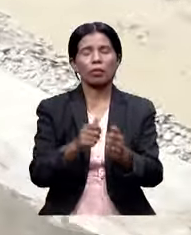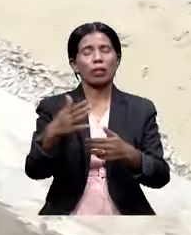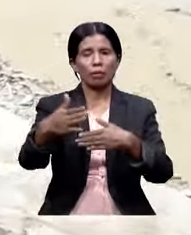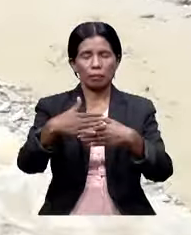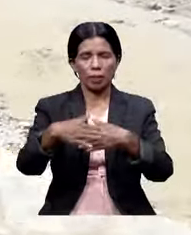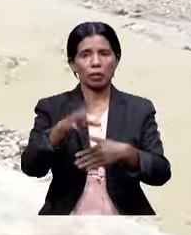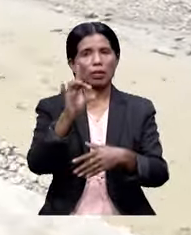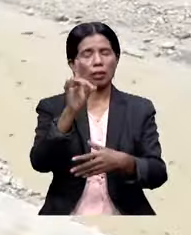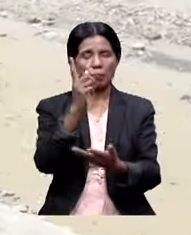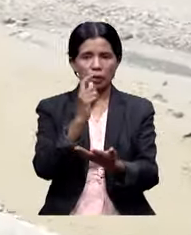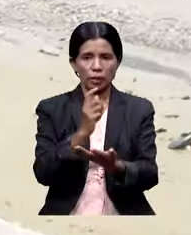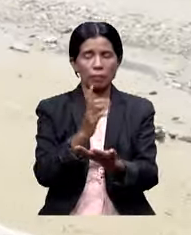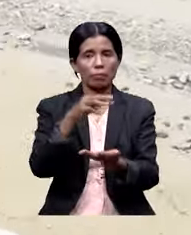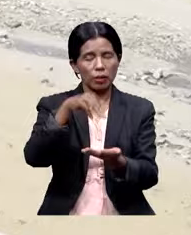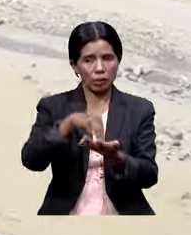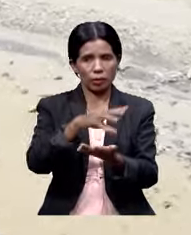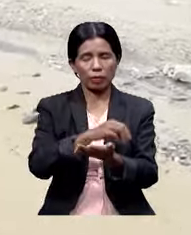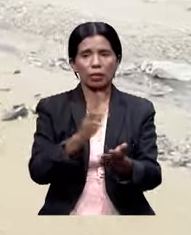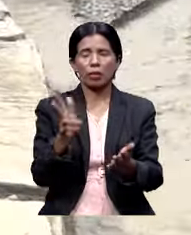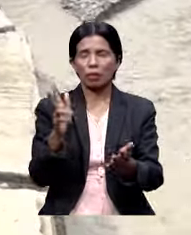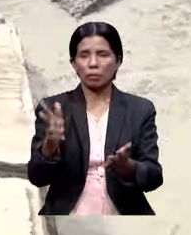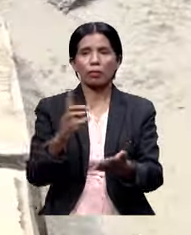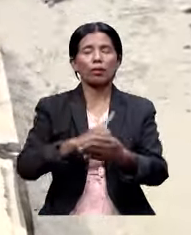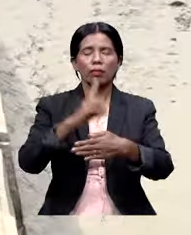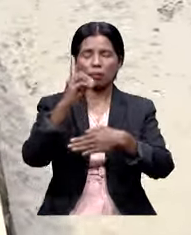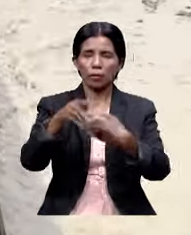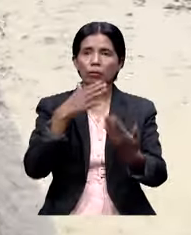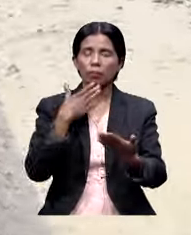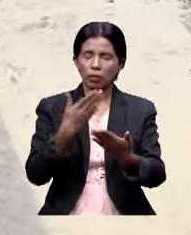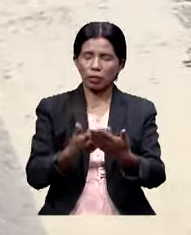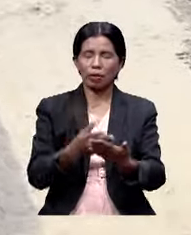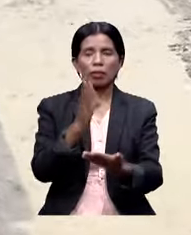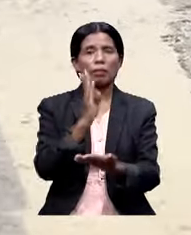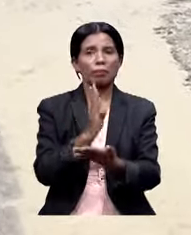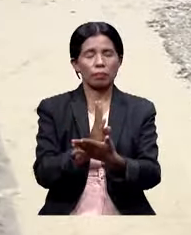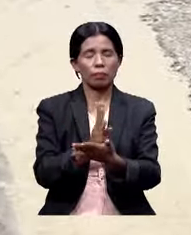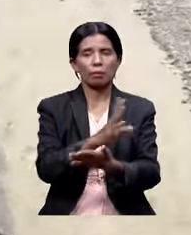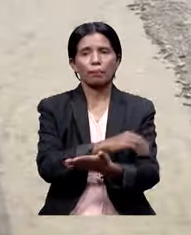walu tokong tol nulu resin ba desenvolvimento kolektivo no abastecimento